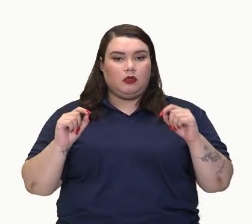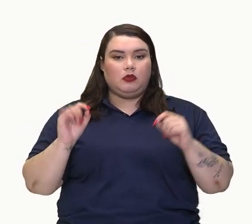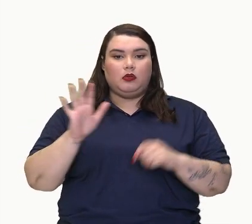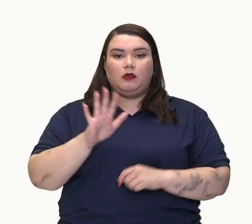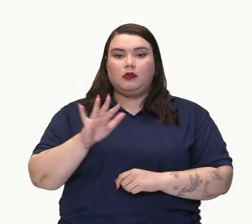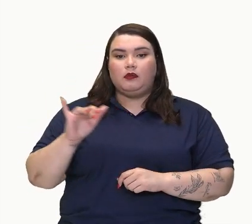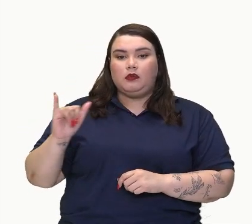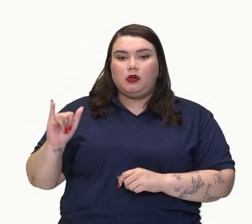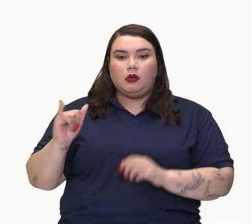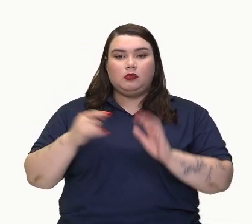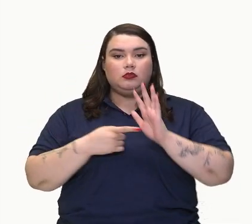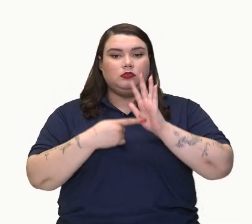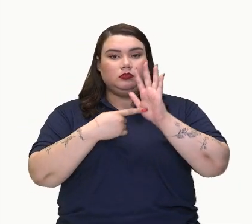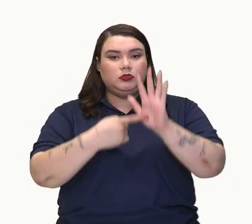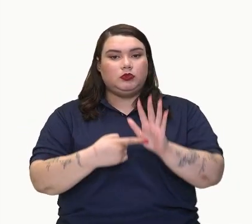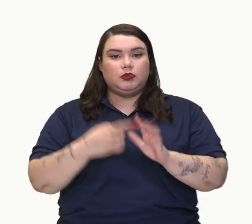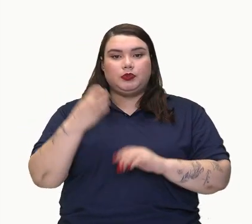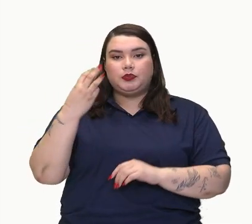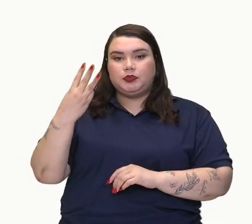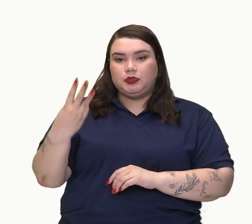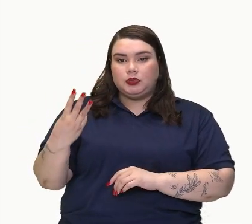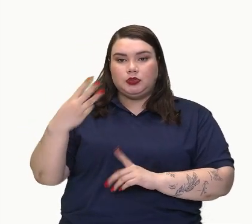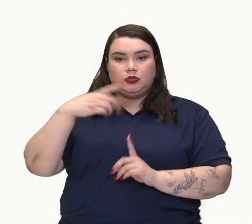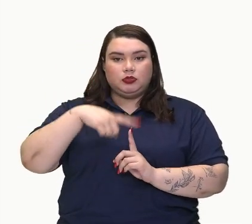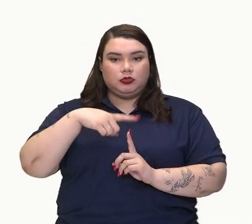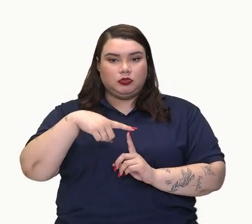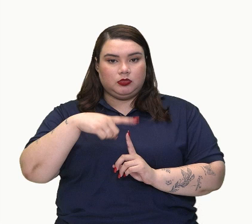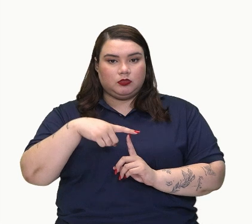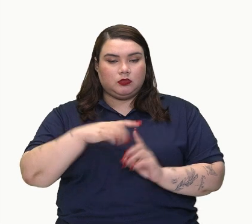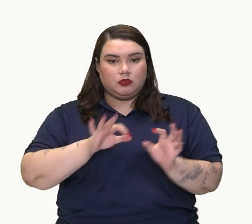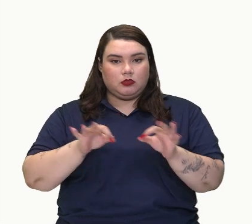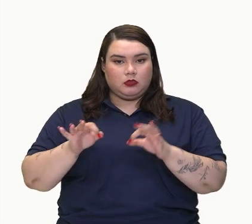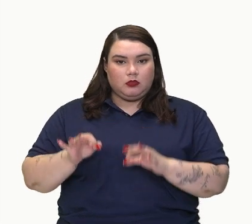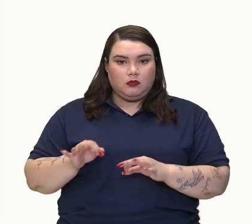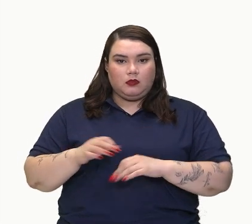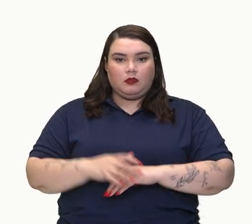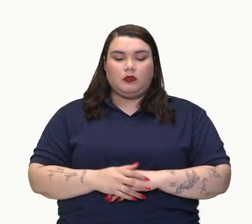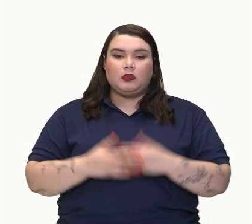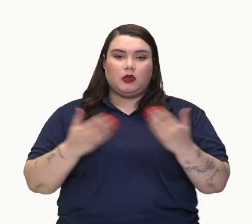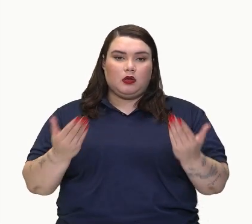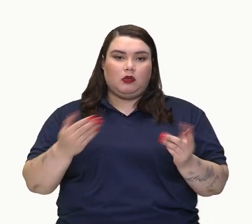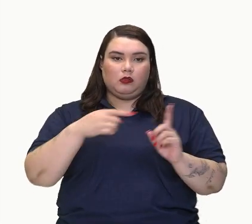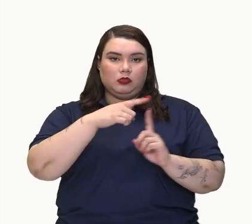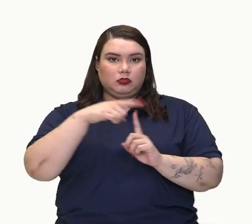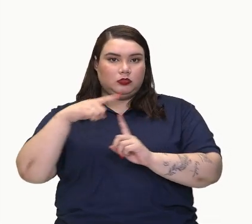o quê? As 3 ligações, tá? Mas de formas diferentes. Da